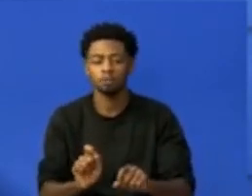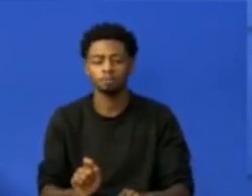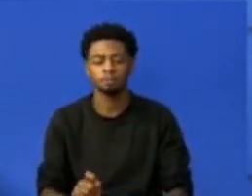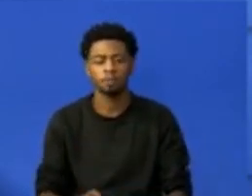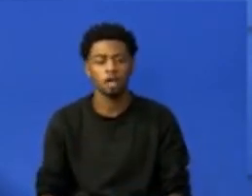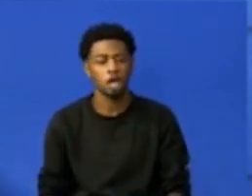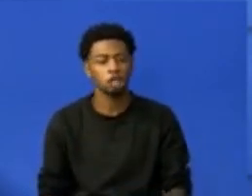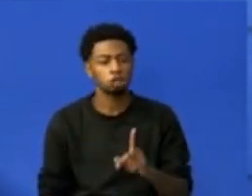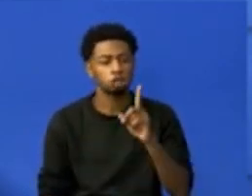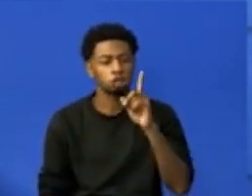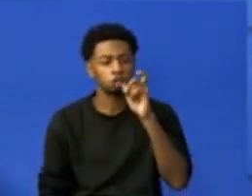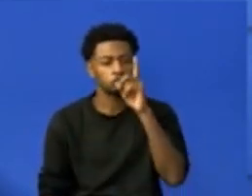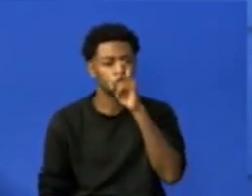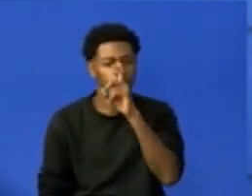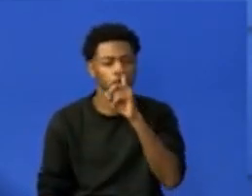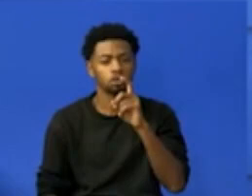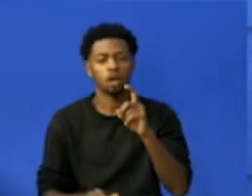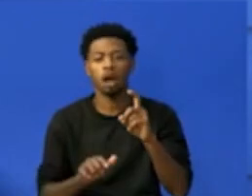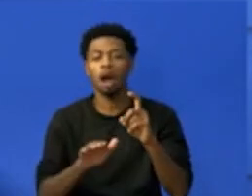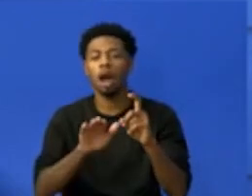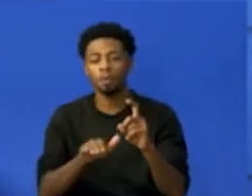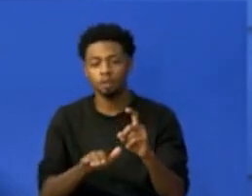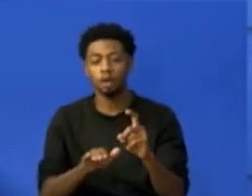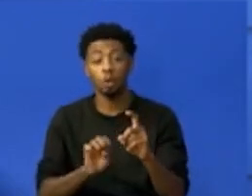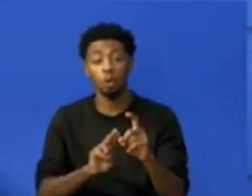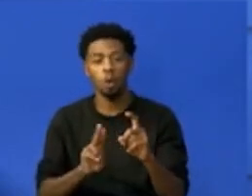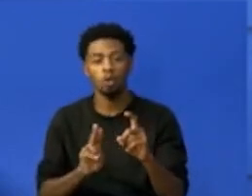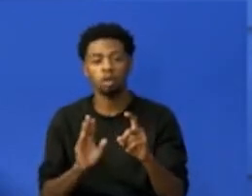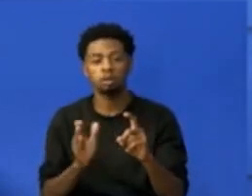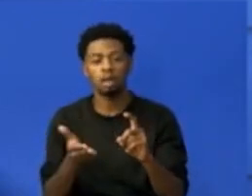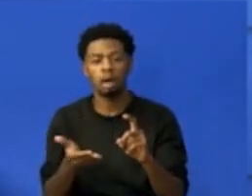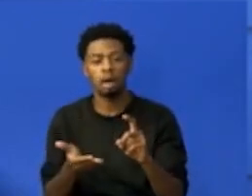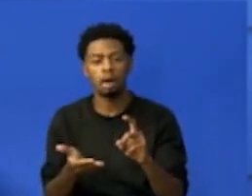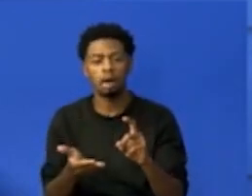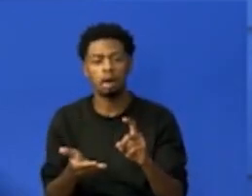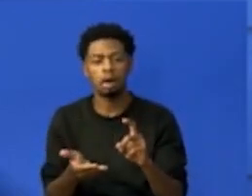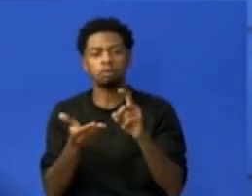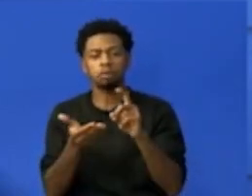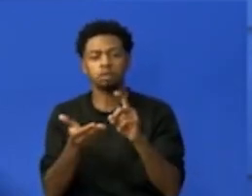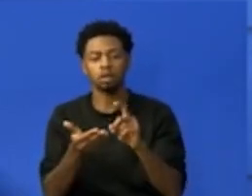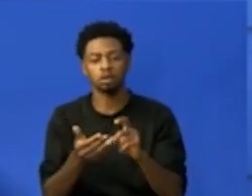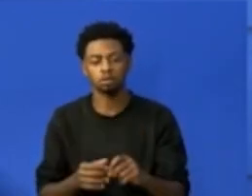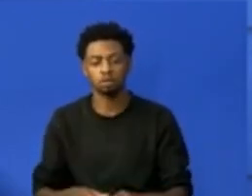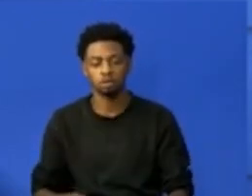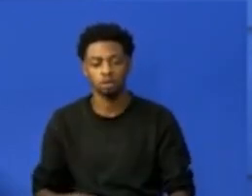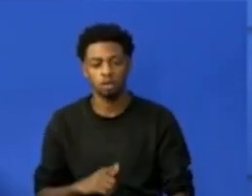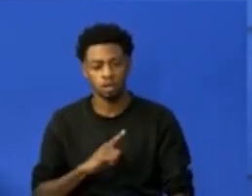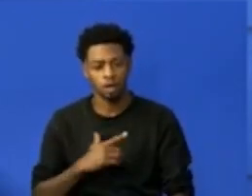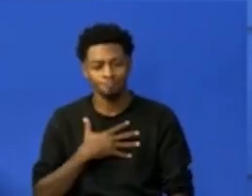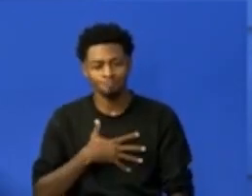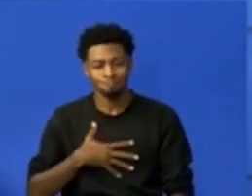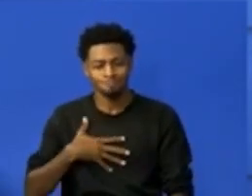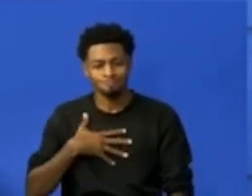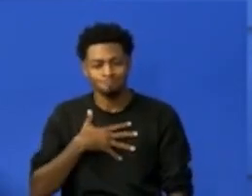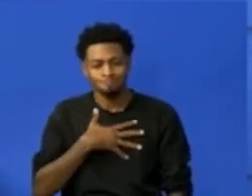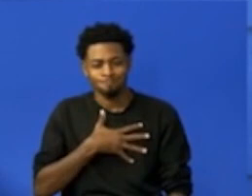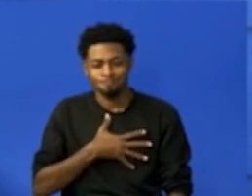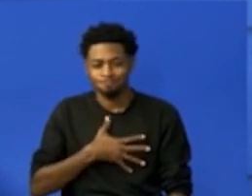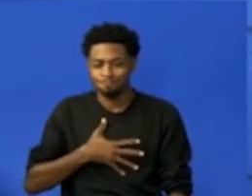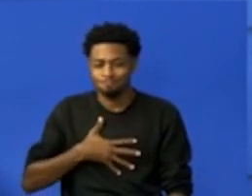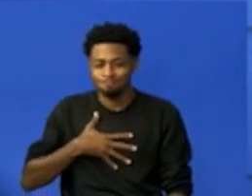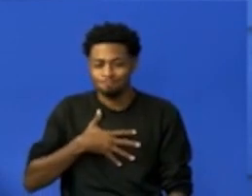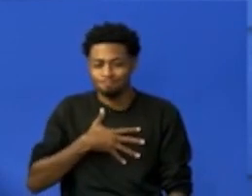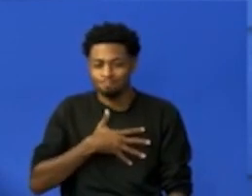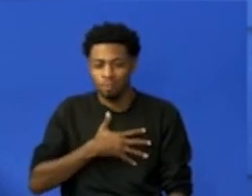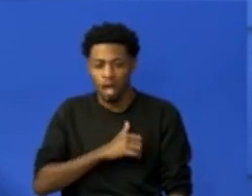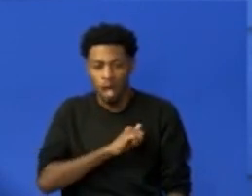grau de dificuldade. O quanto aquela atividade está sendo ou não prazerosa para o aluno. E como ele pode fazer